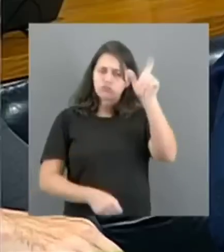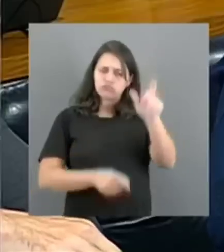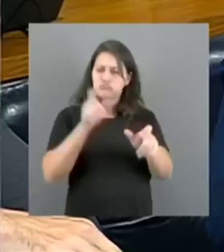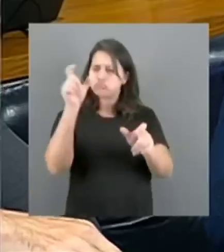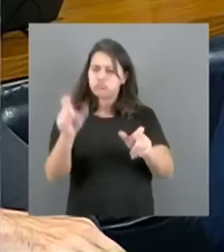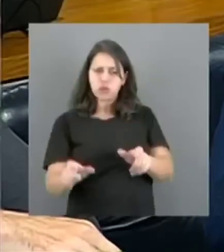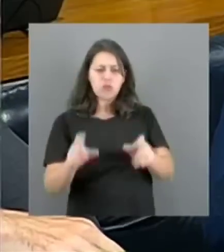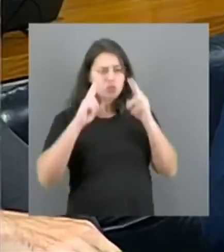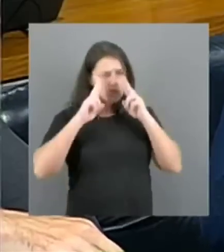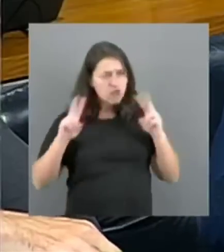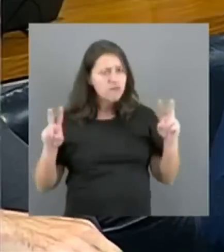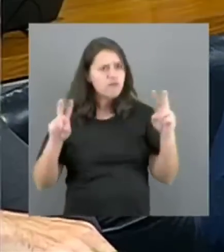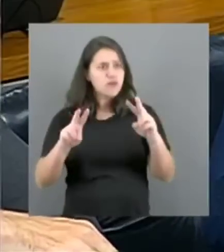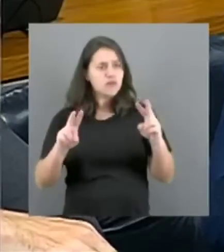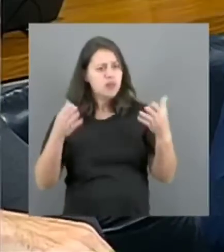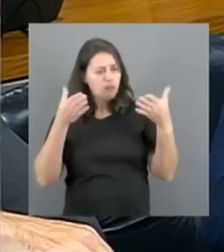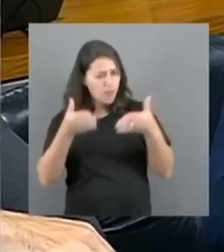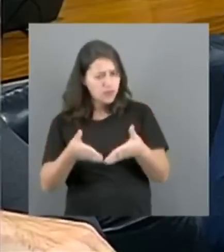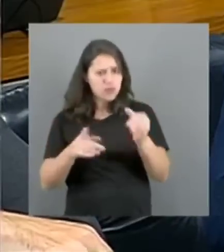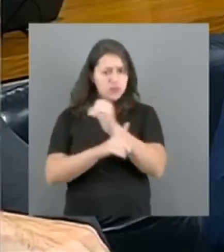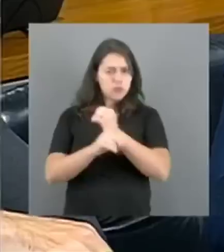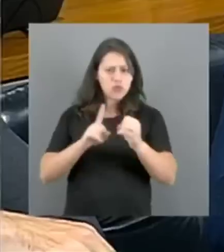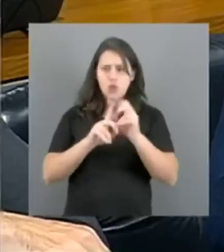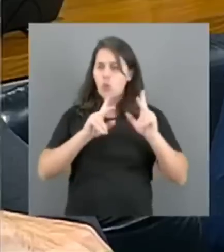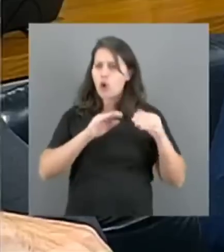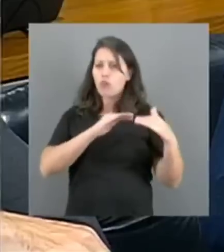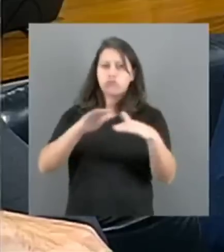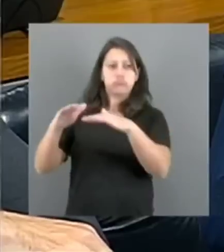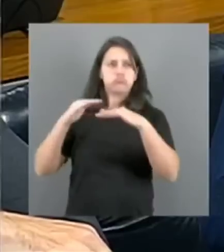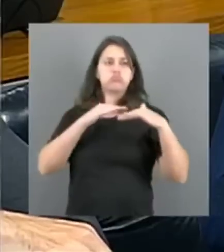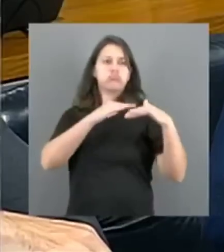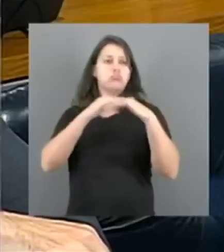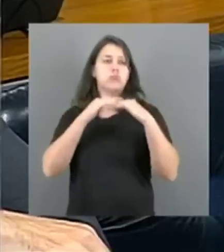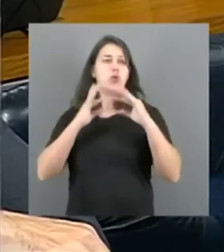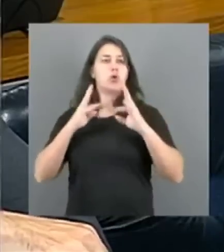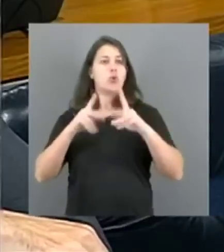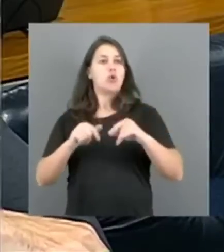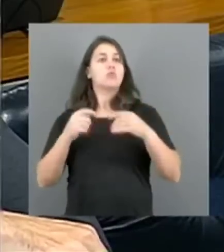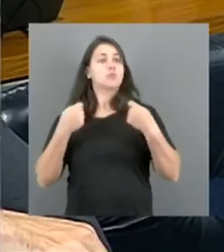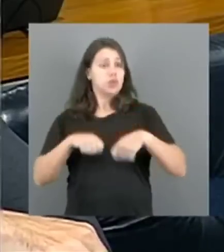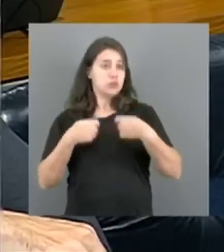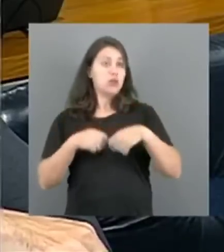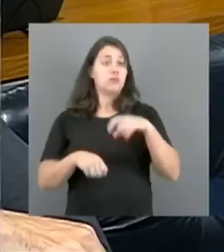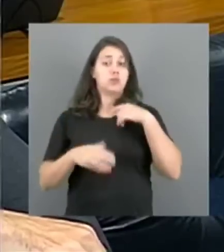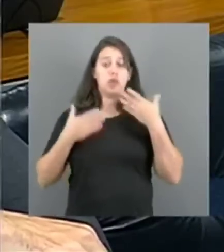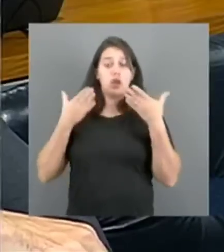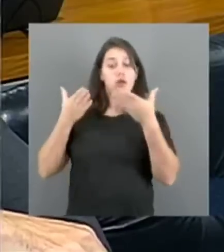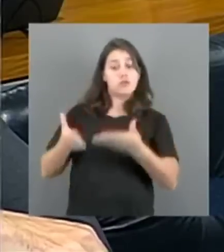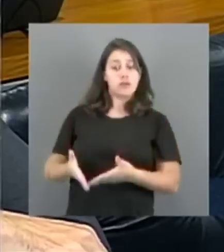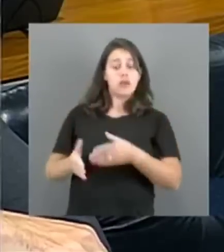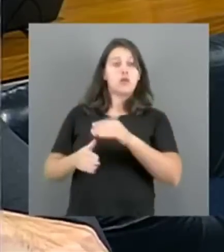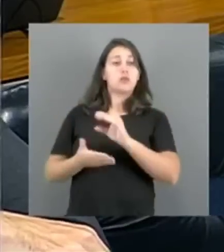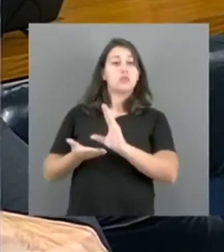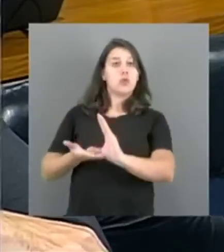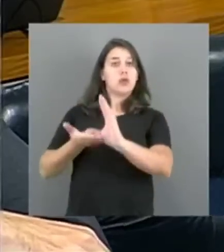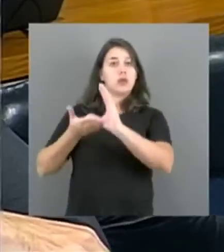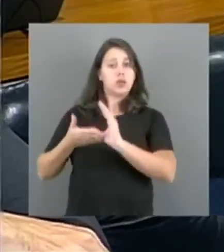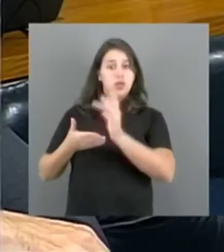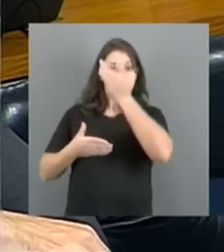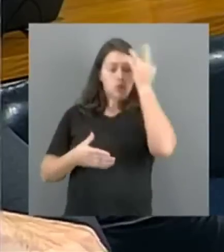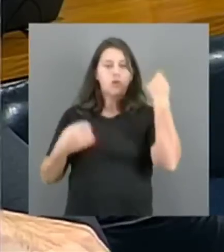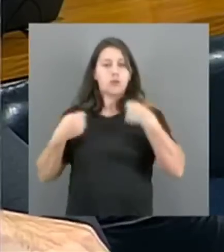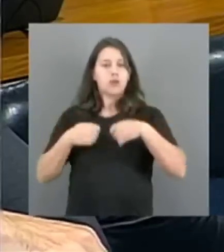fazem parte da sociedade, como todos nós que precisamos ter acesso a crédito. Por exemplo, alguém com deficiência precisa comprar um